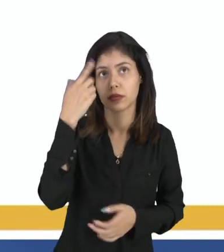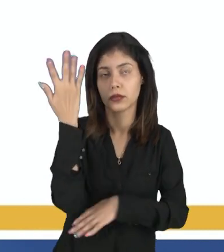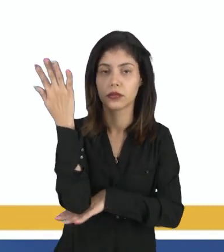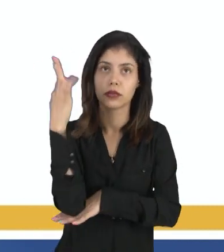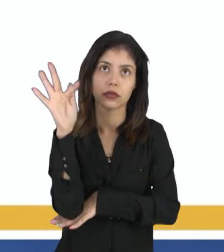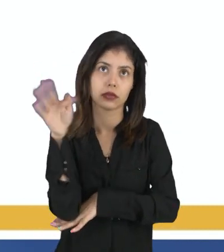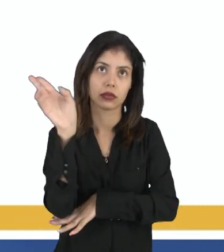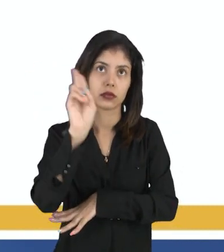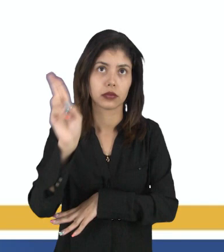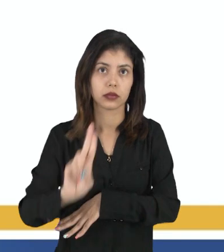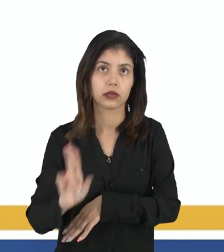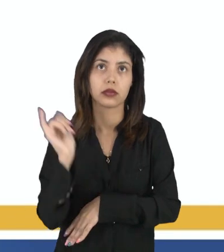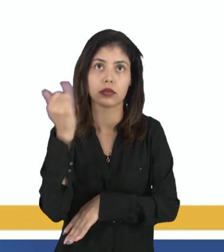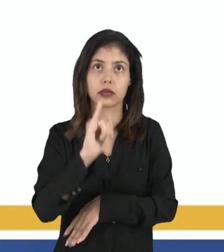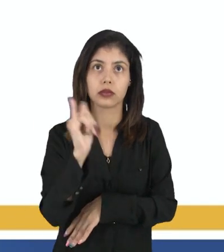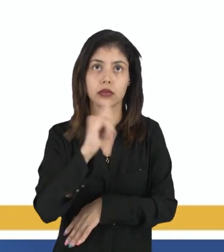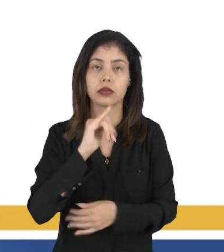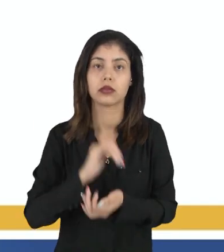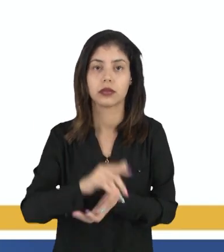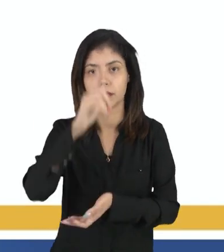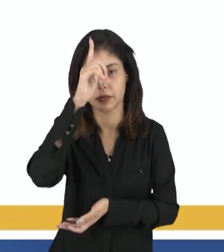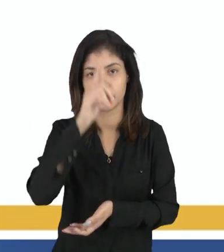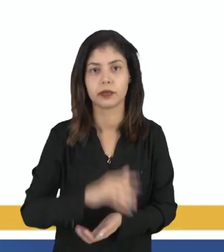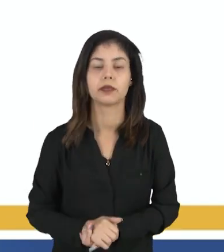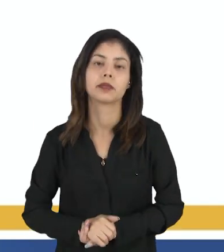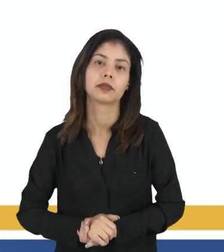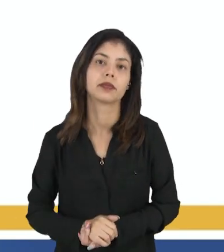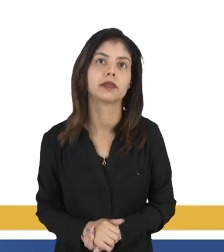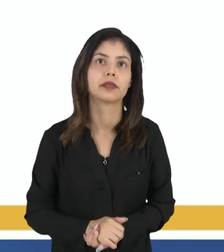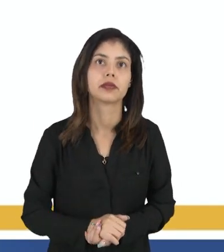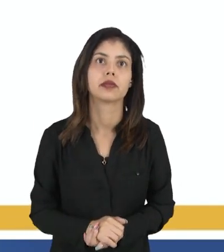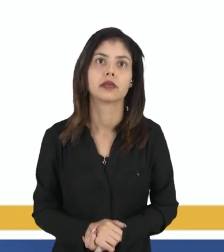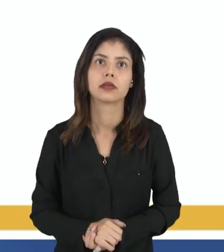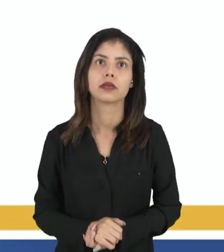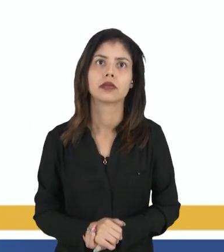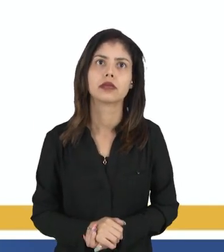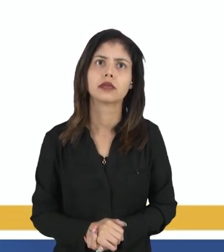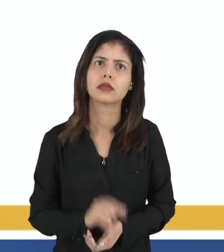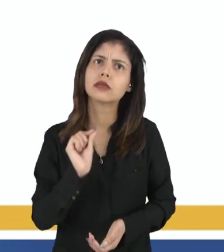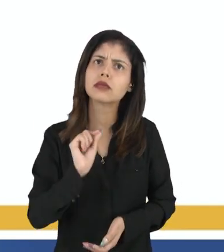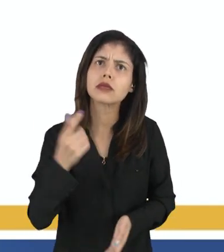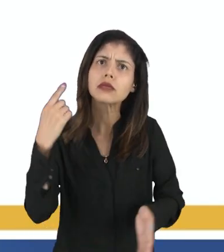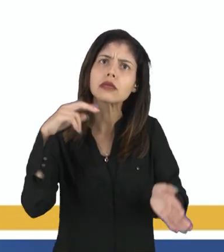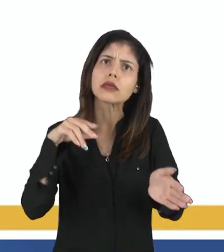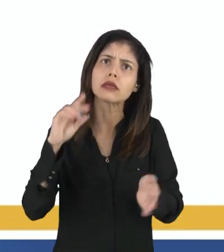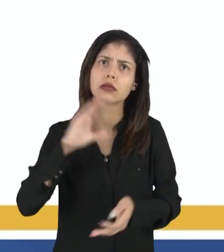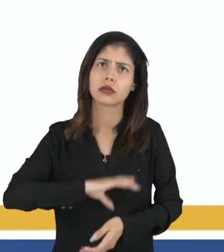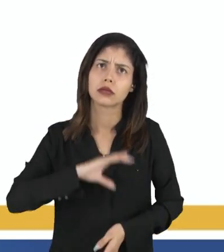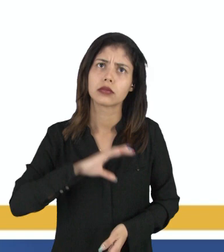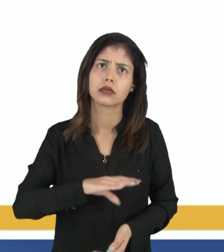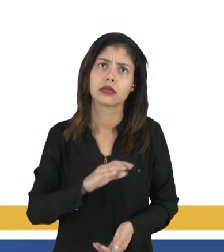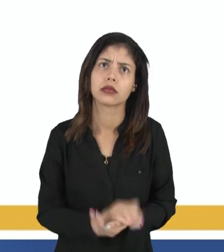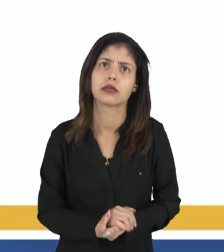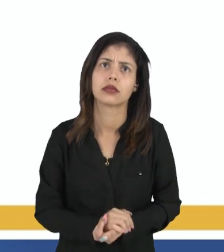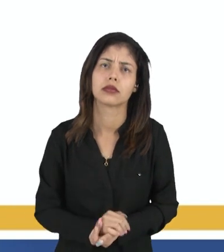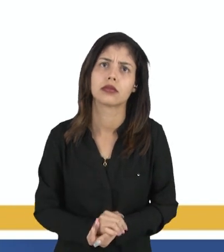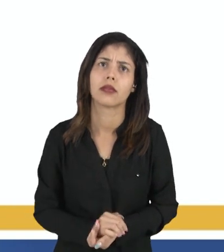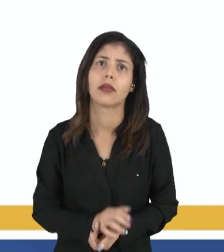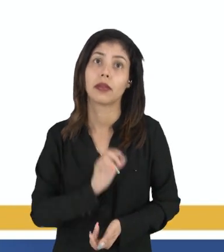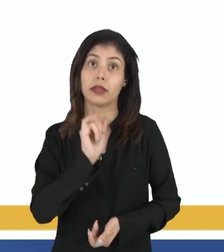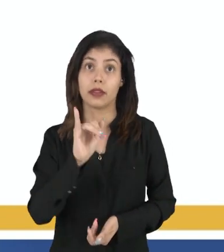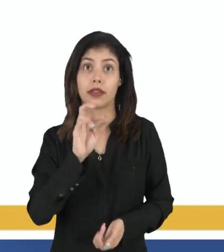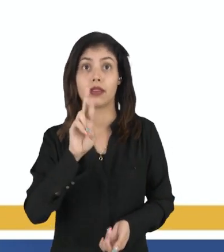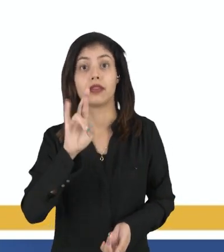inglês, espanhol, francês, russo, italiano e alemão. E o homem pergunta: e o português? Ela